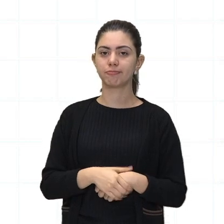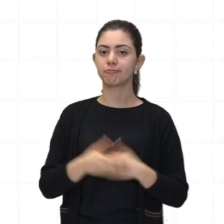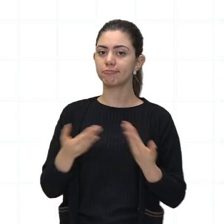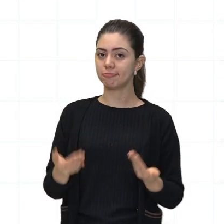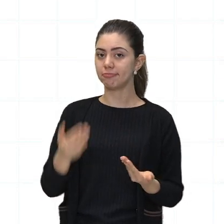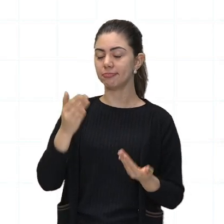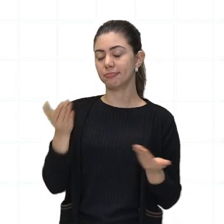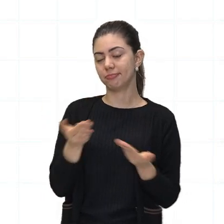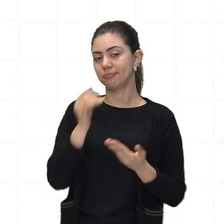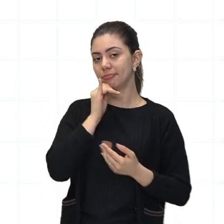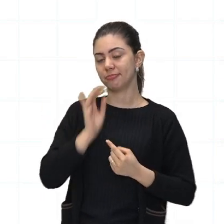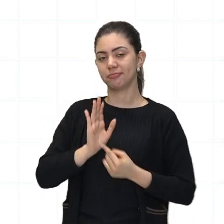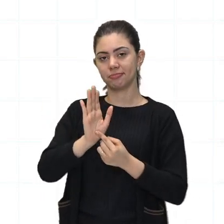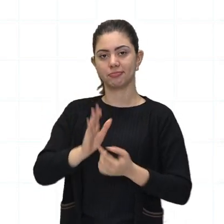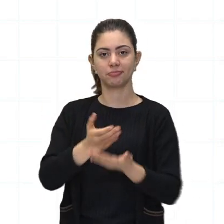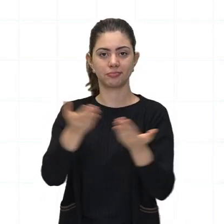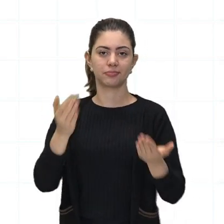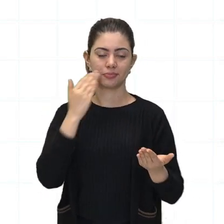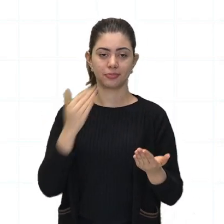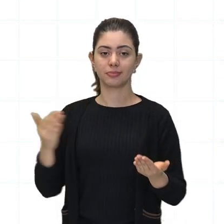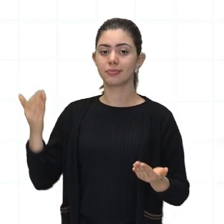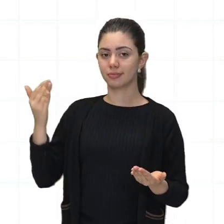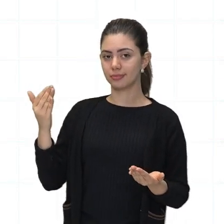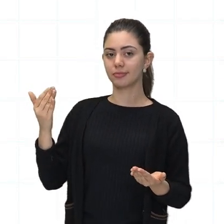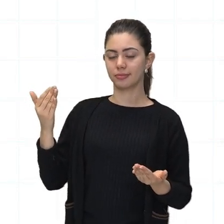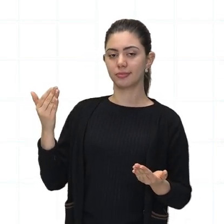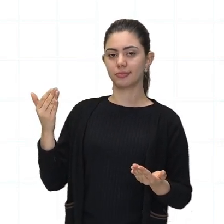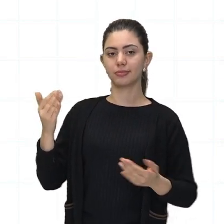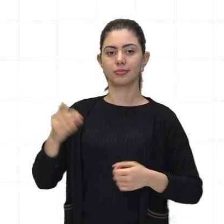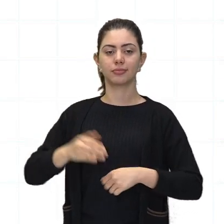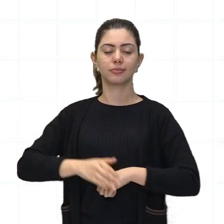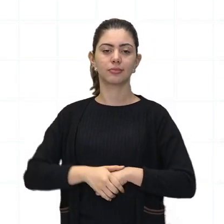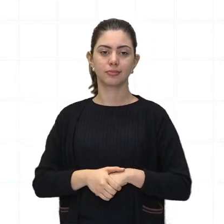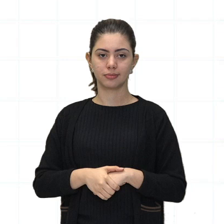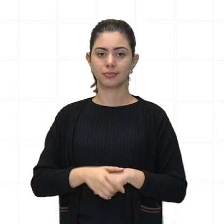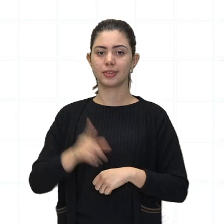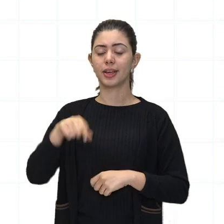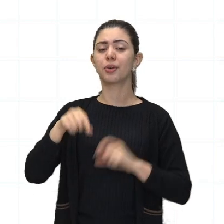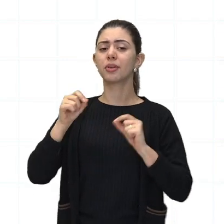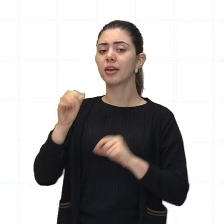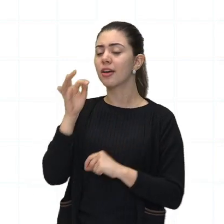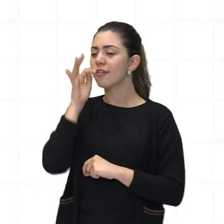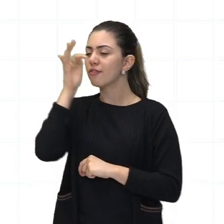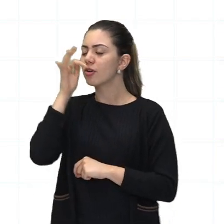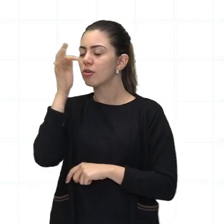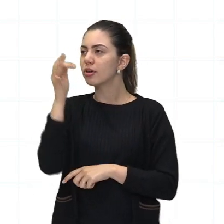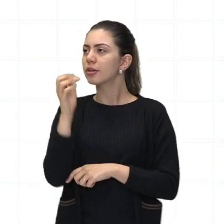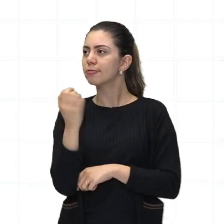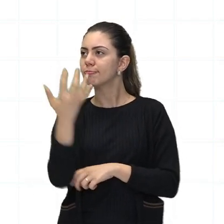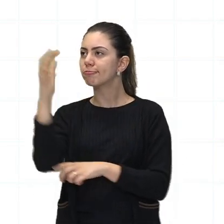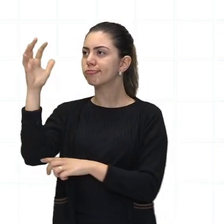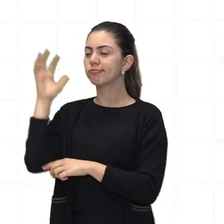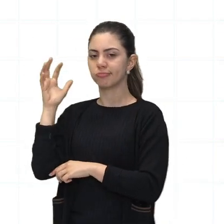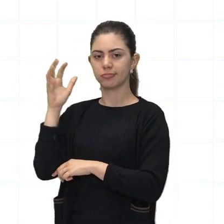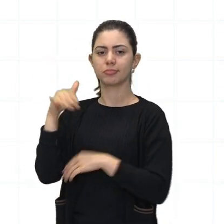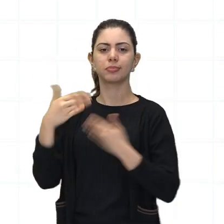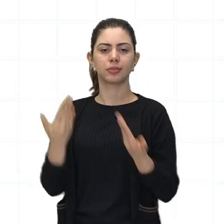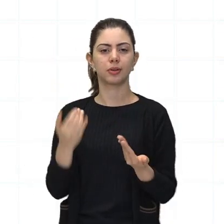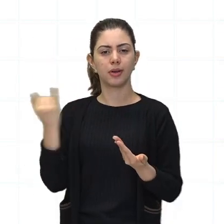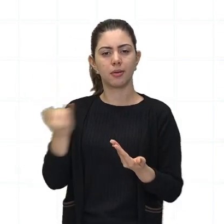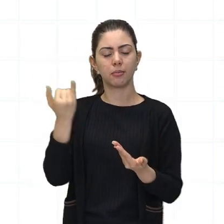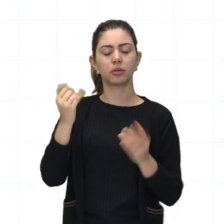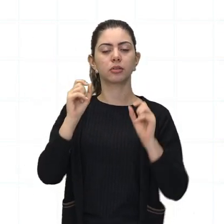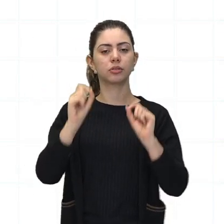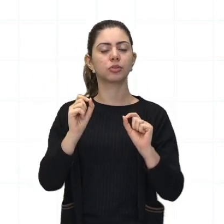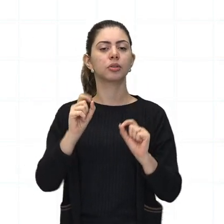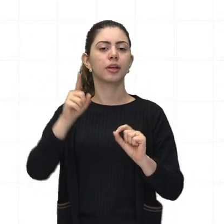deles, que a gente vai trazer aqui, um deles, na verdade, é o Ai Flores do Verde Pinheiro. É importante frisar que